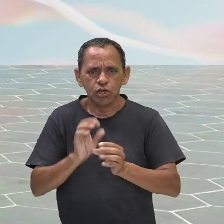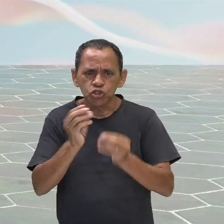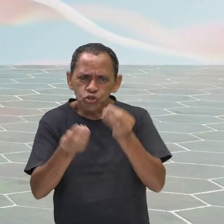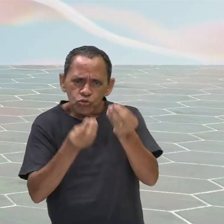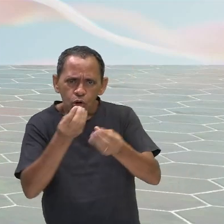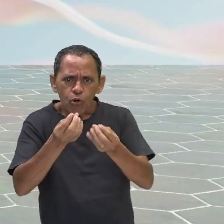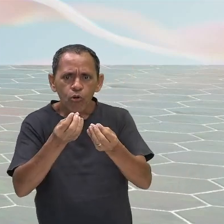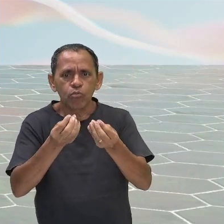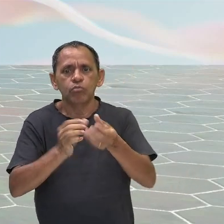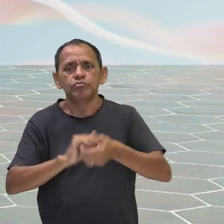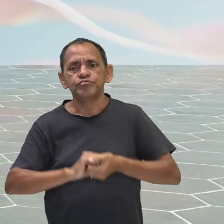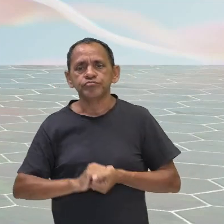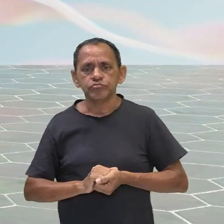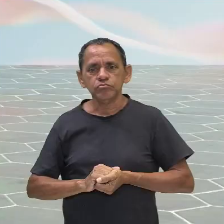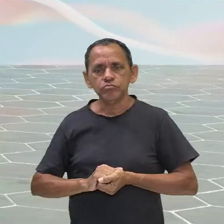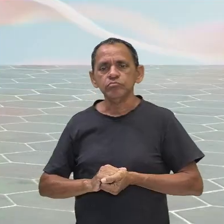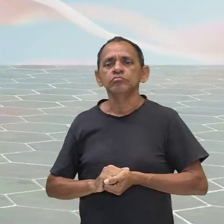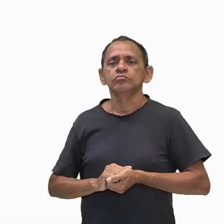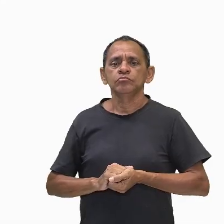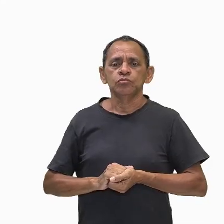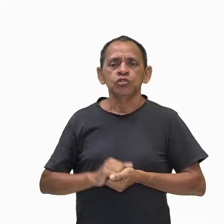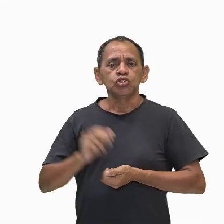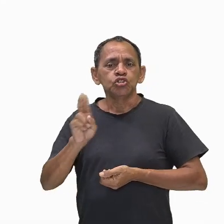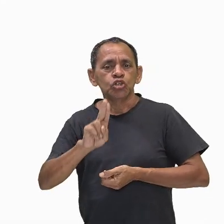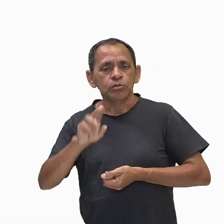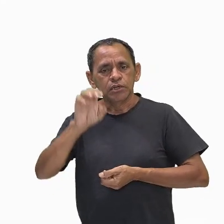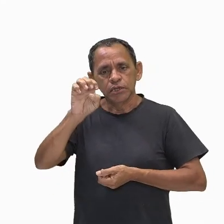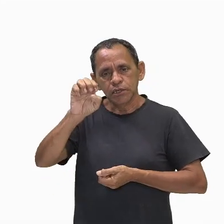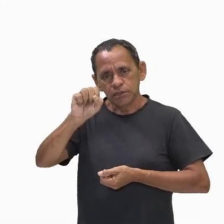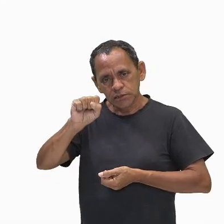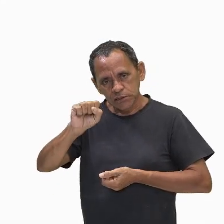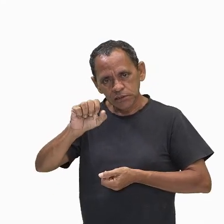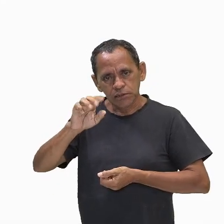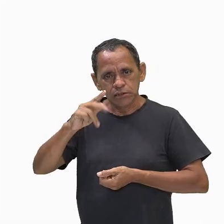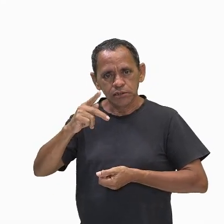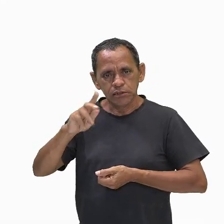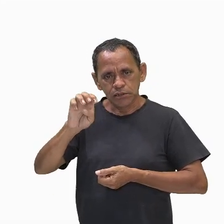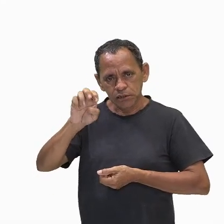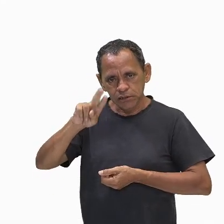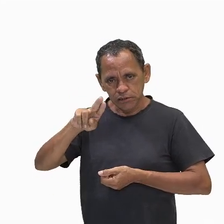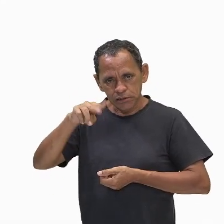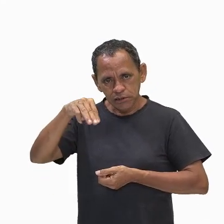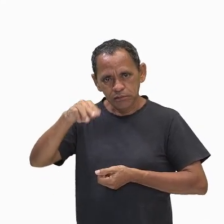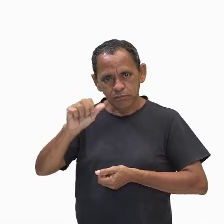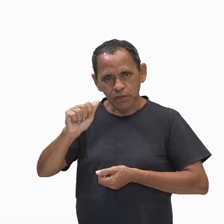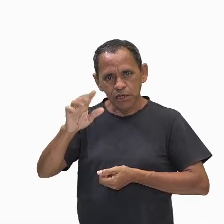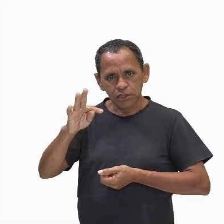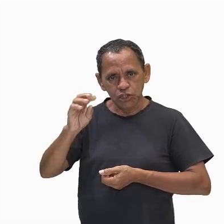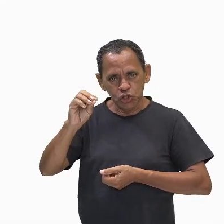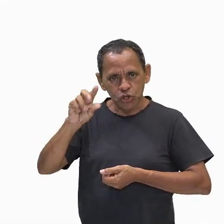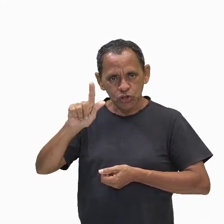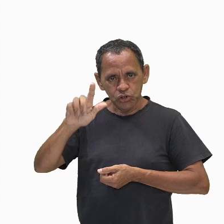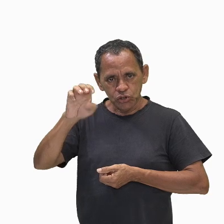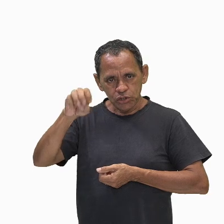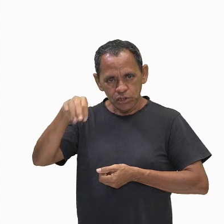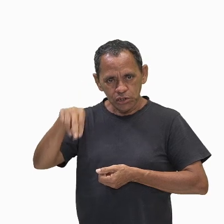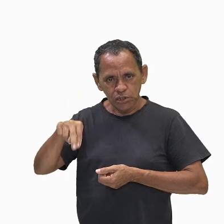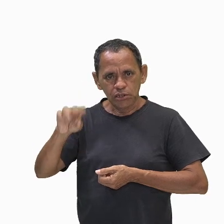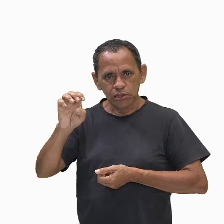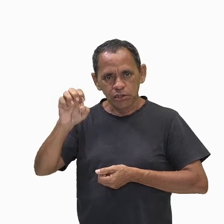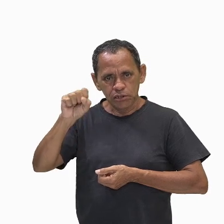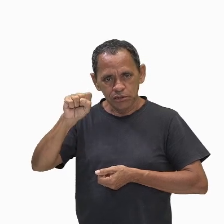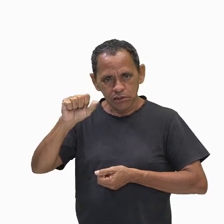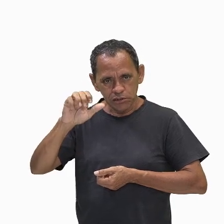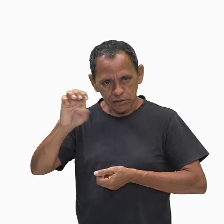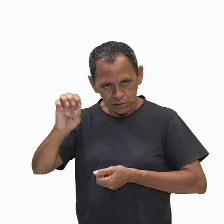de espermatogênese. Também temos os ducto deferente. O ducto